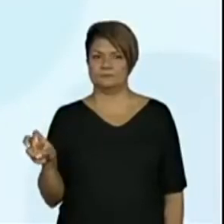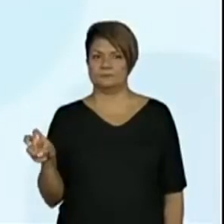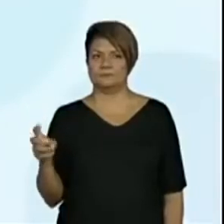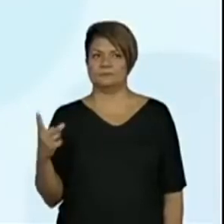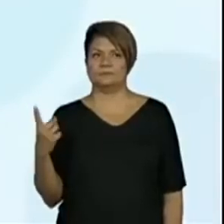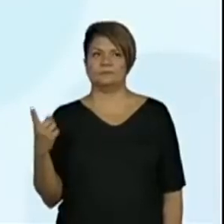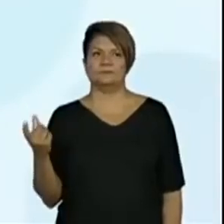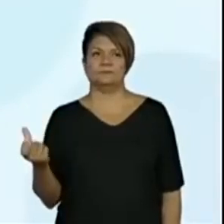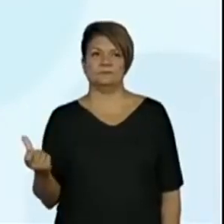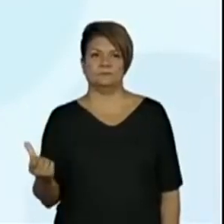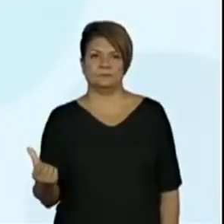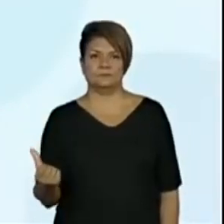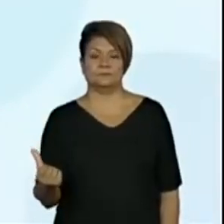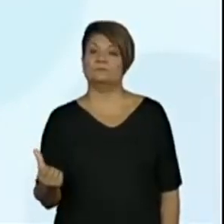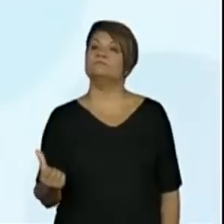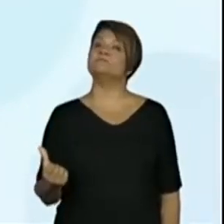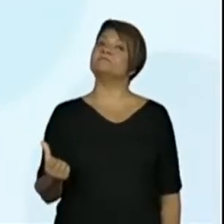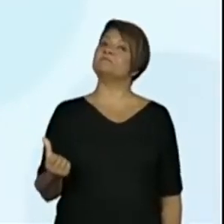15,